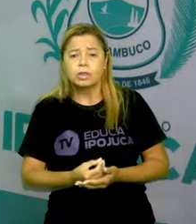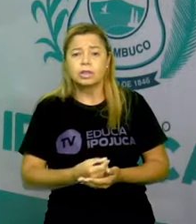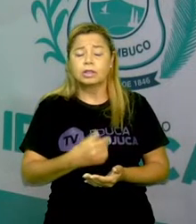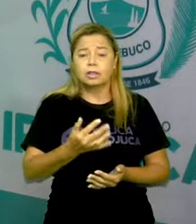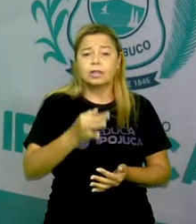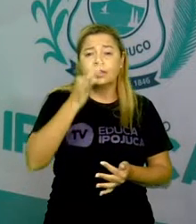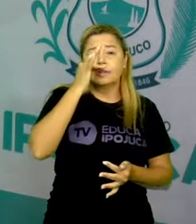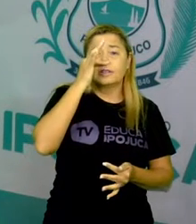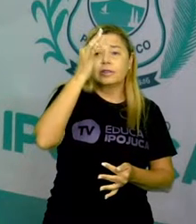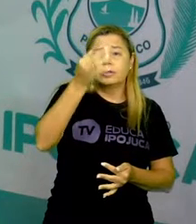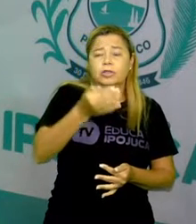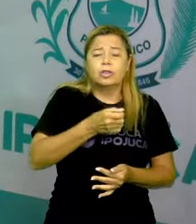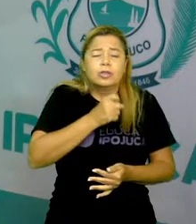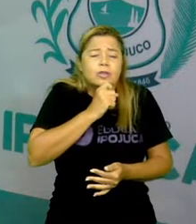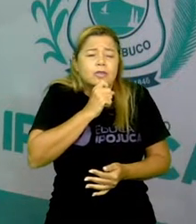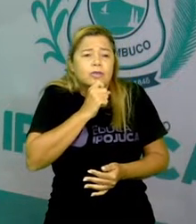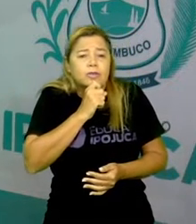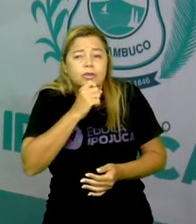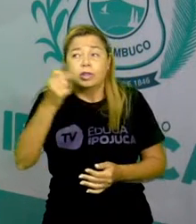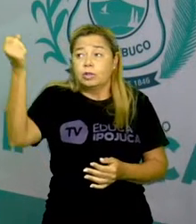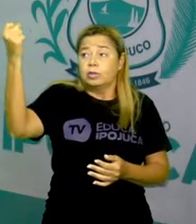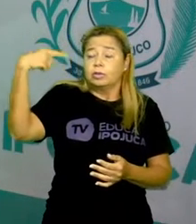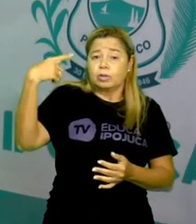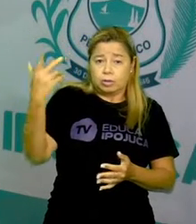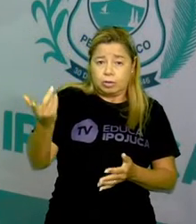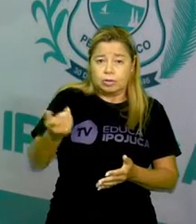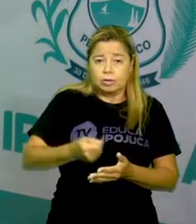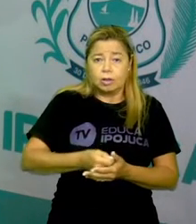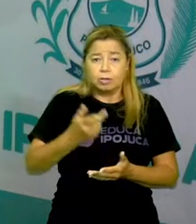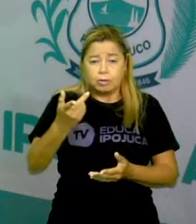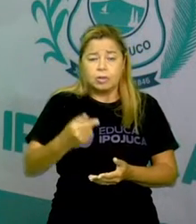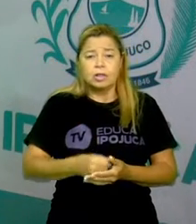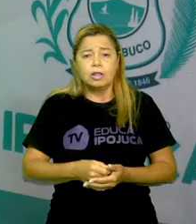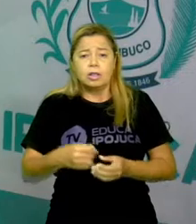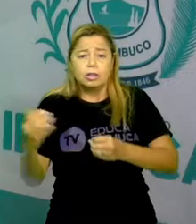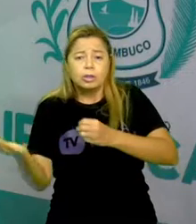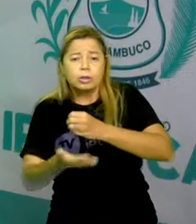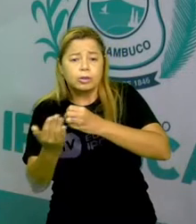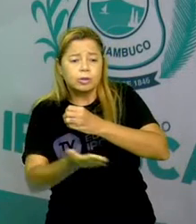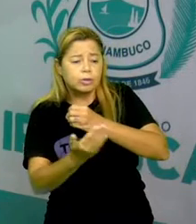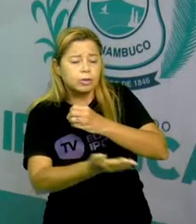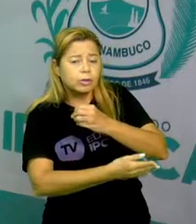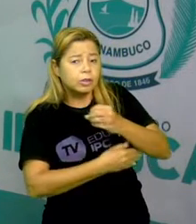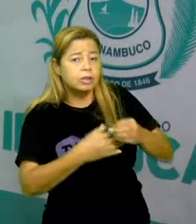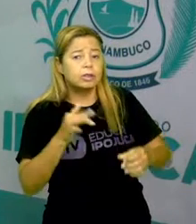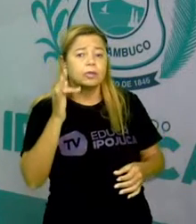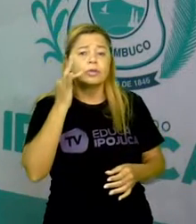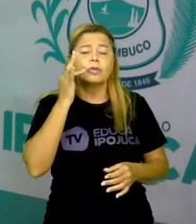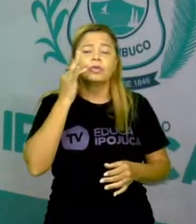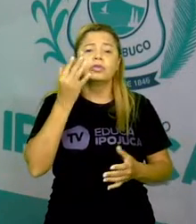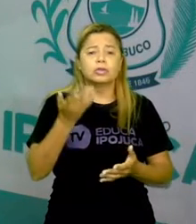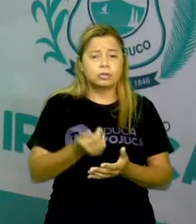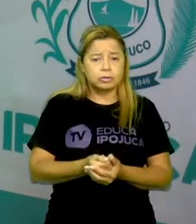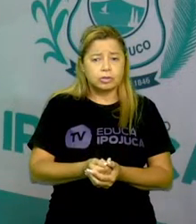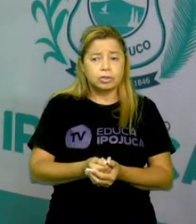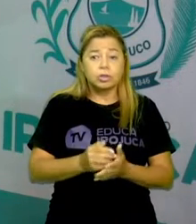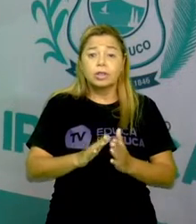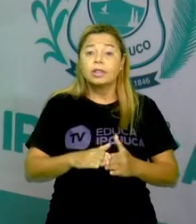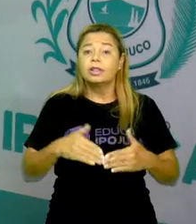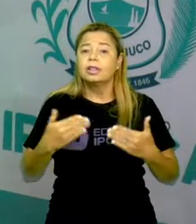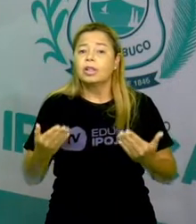número de quilogramas de frutas? Pois é. Mas afinal, quanto Márcio arrecadou com a venda dessas